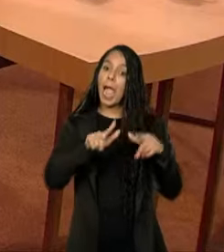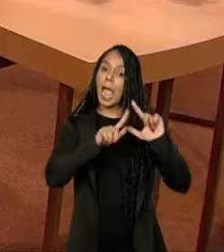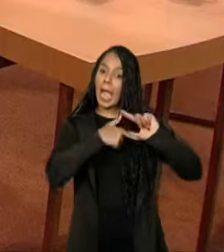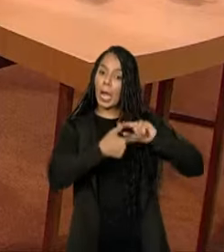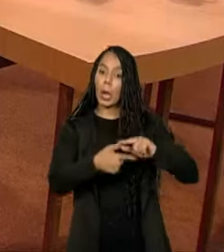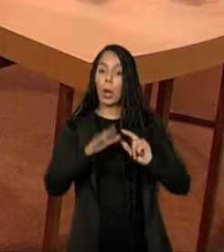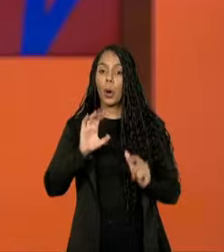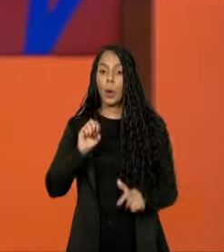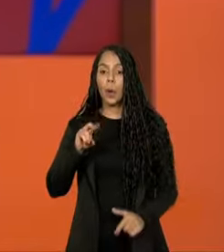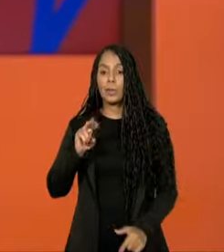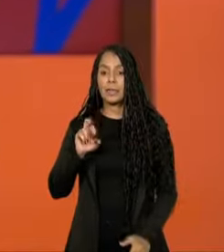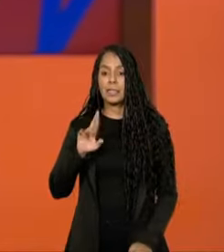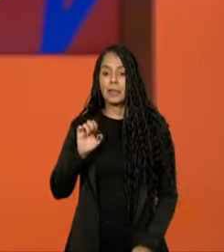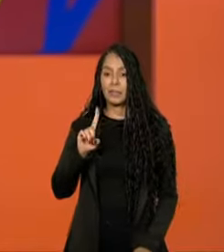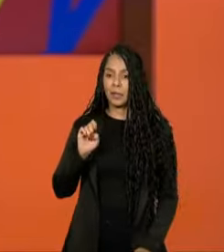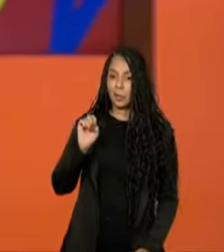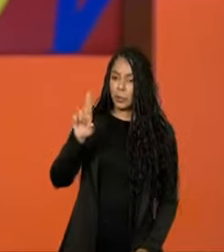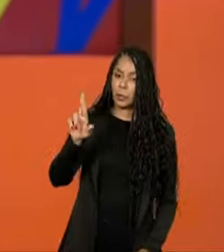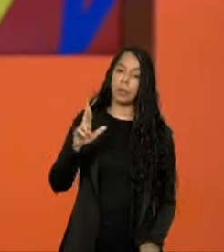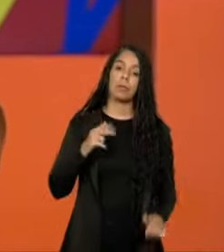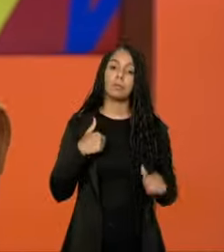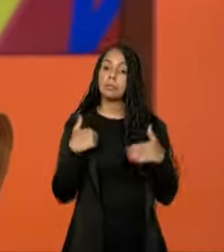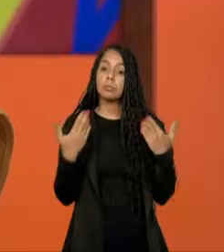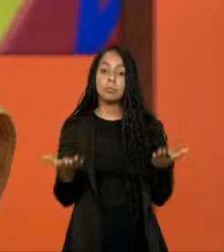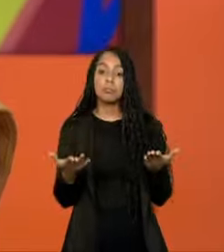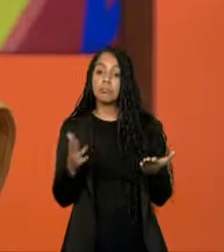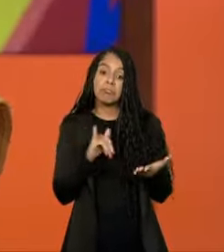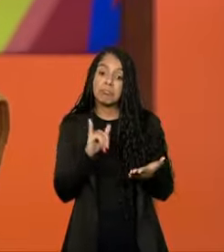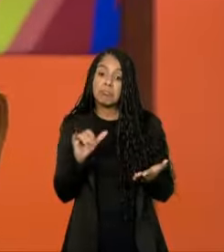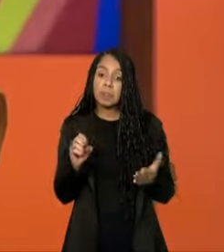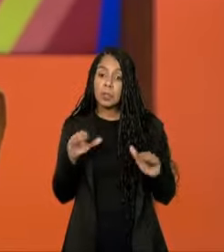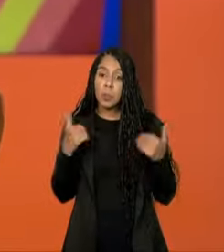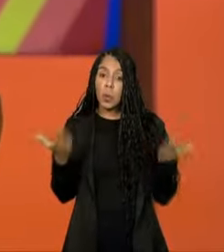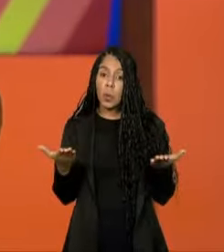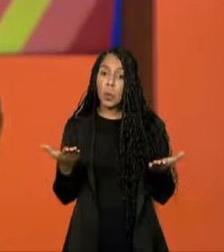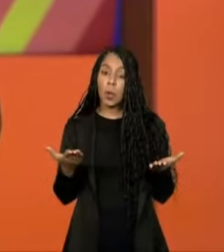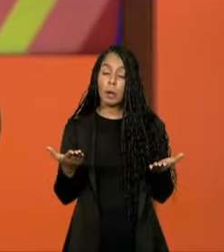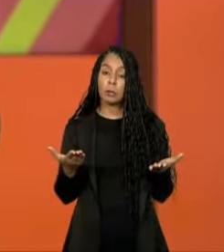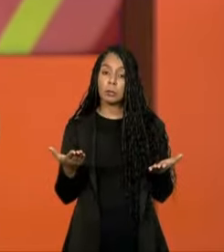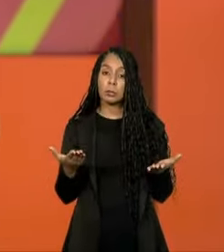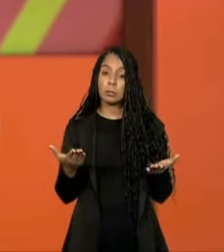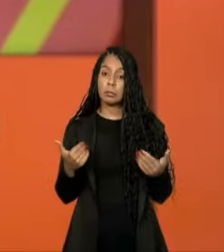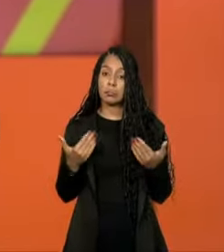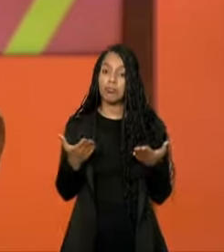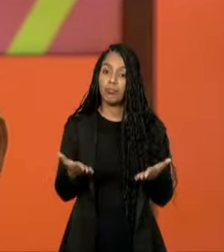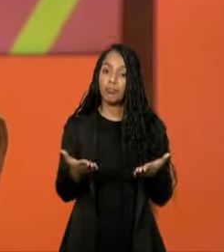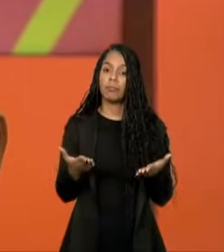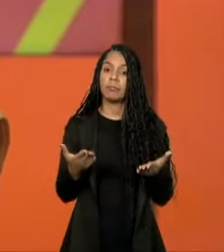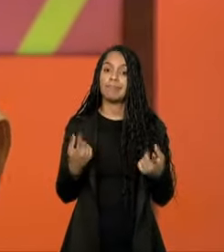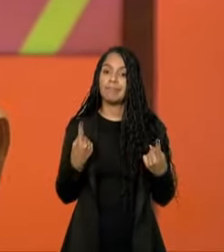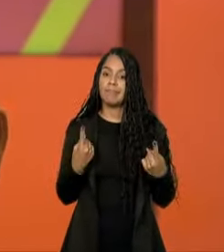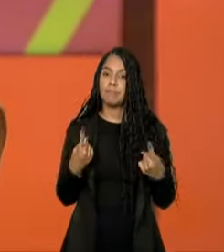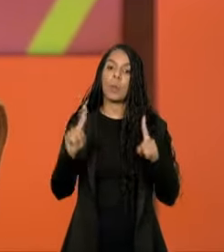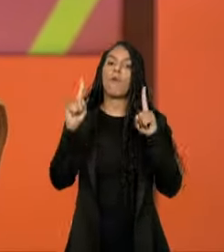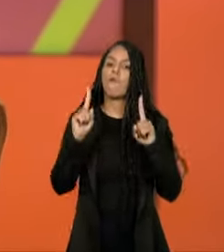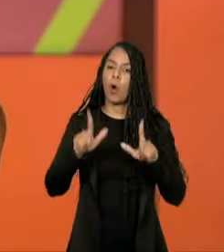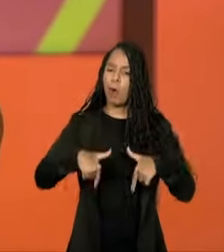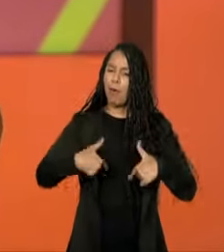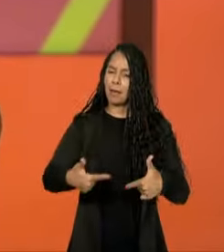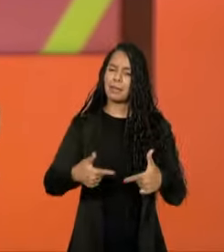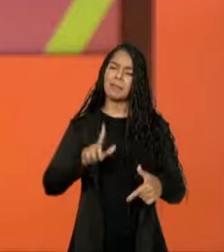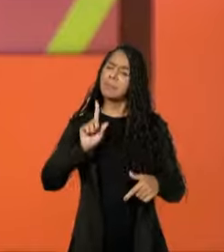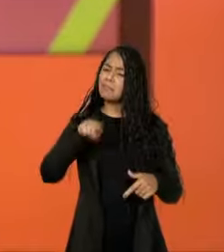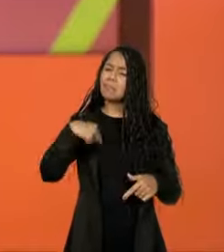Exatamente. Exatamente. Causar estranheza então, é bom. É isso. Quando você chega... Você causando... provoca alguma reação. Mas